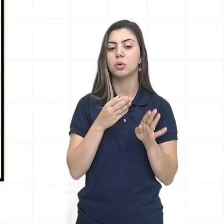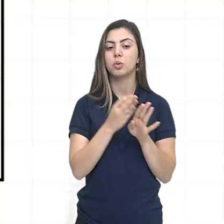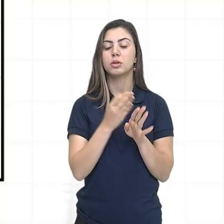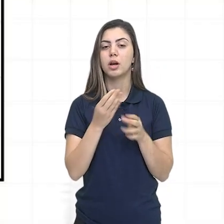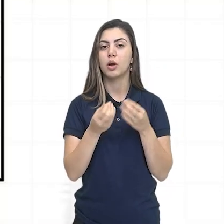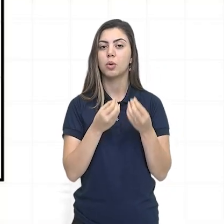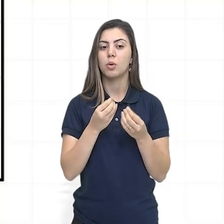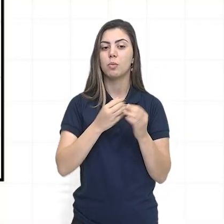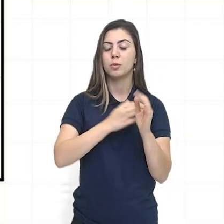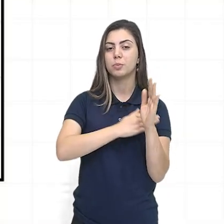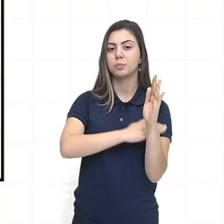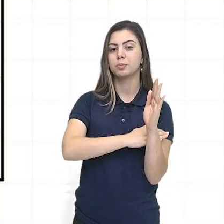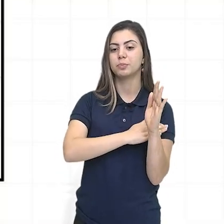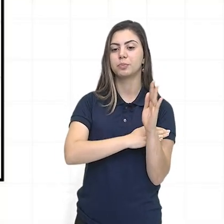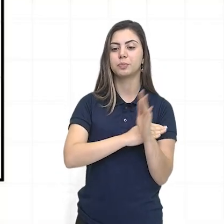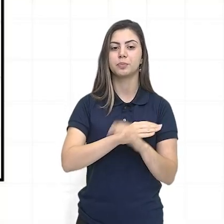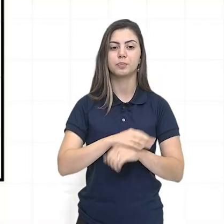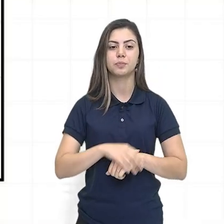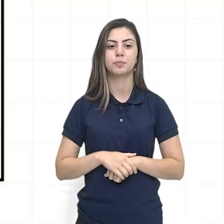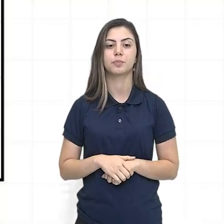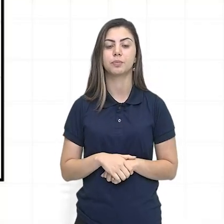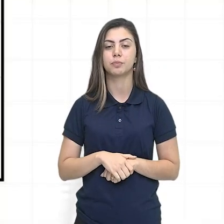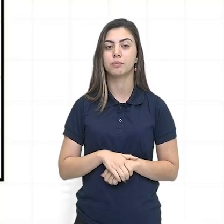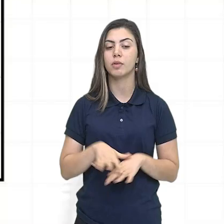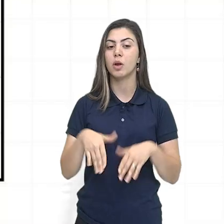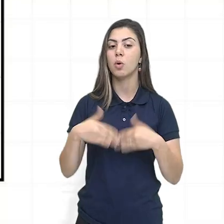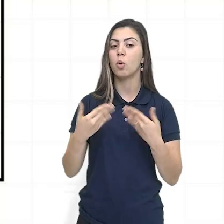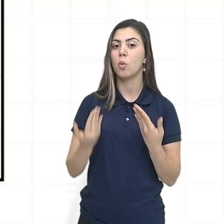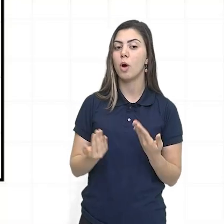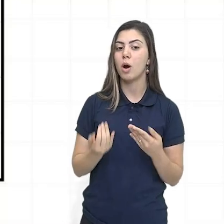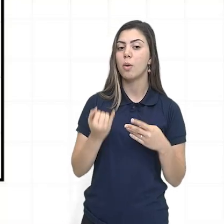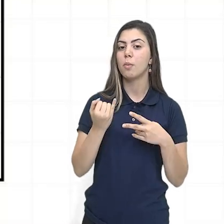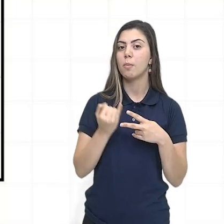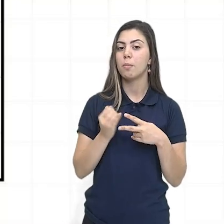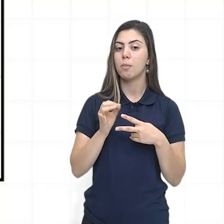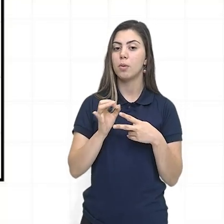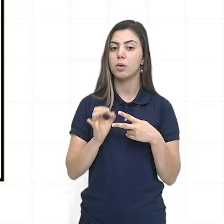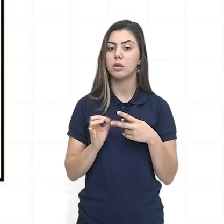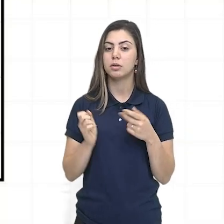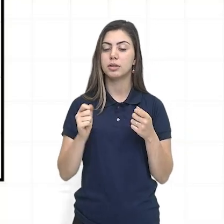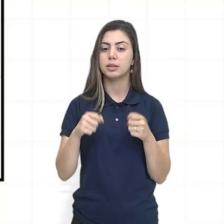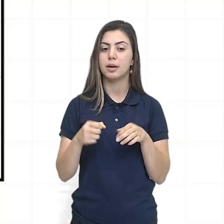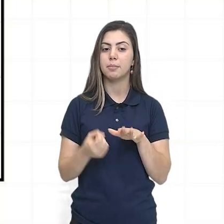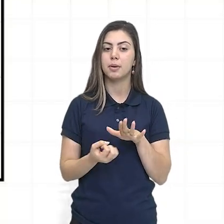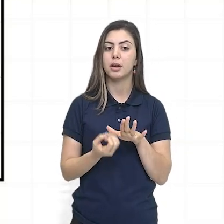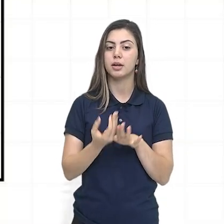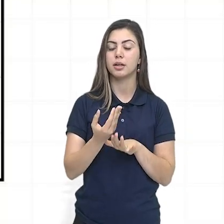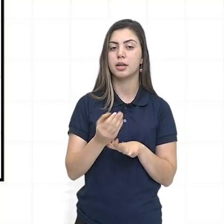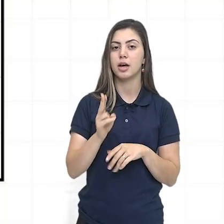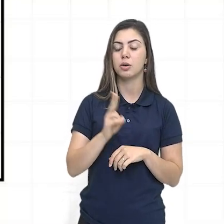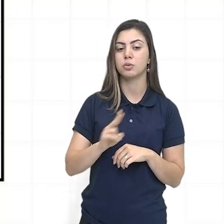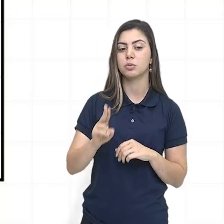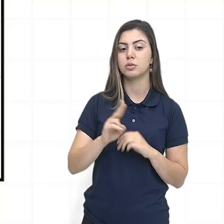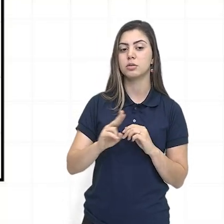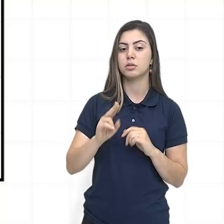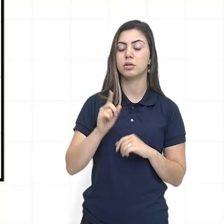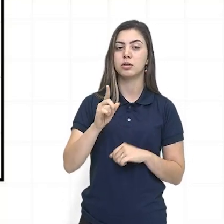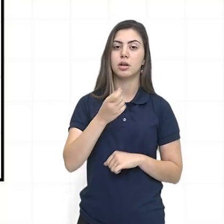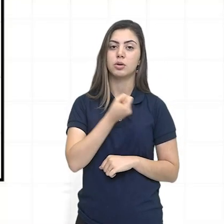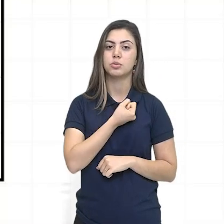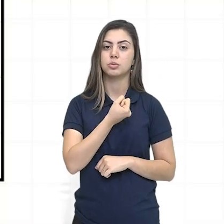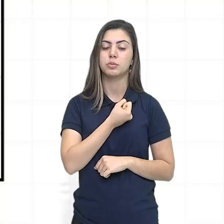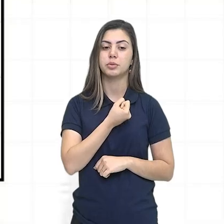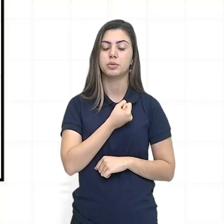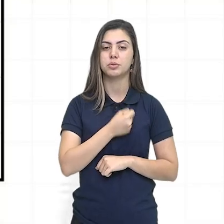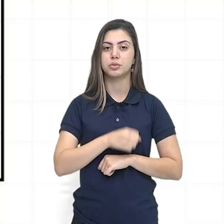coordenadas. Então vejamos, olha aí. Qual polígono podemos formar tendo os vértices e os pontos abaixo? Ó, ponto A, ó.